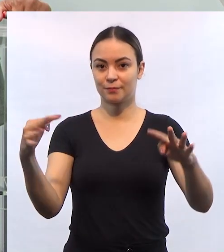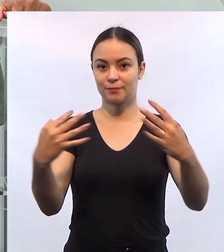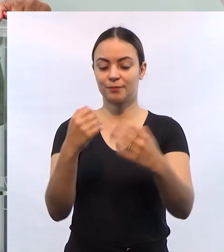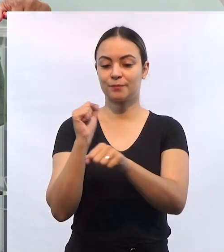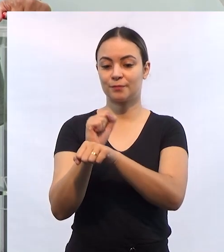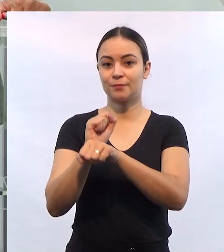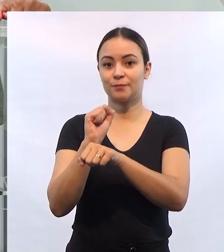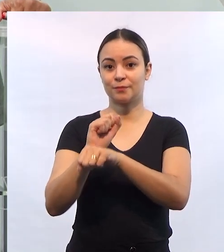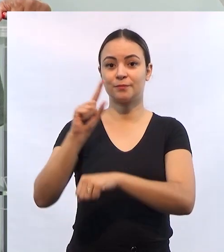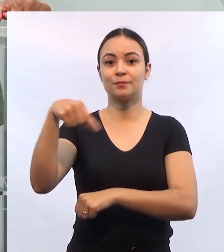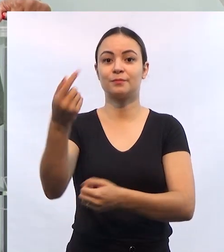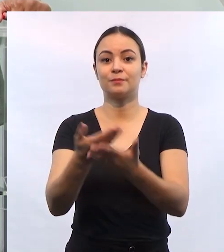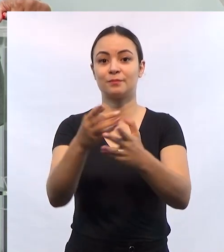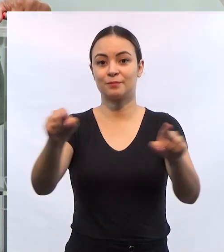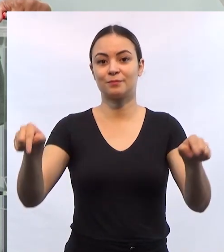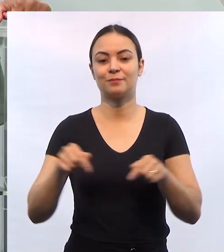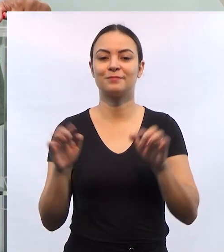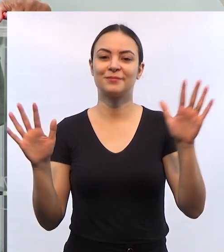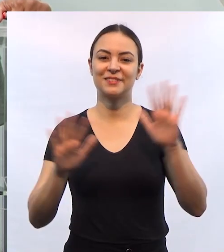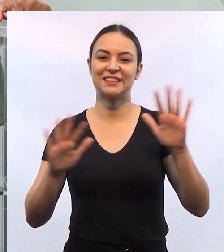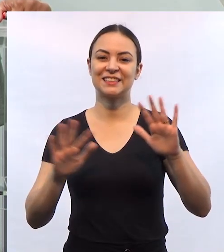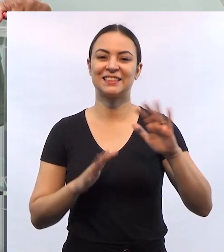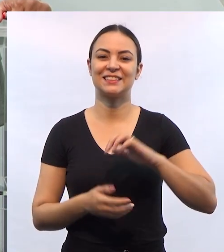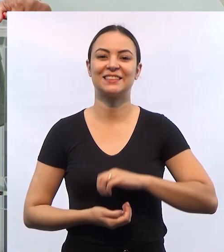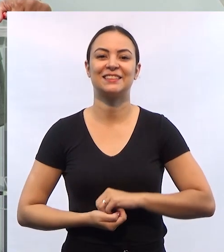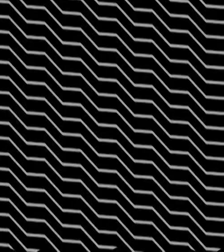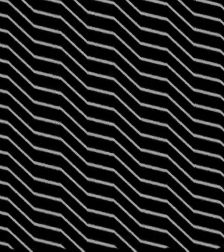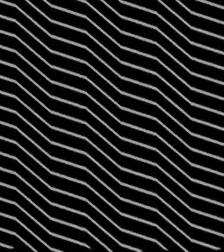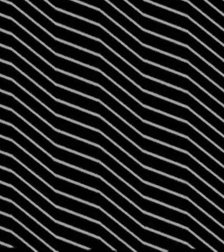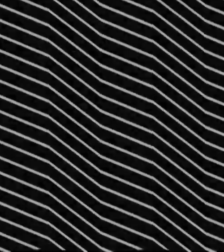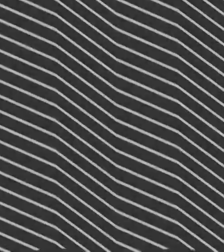tua participação de hoje, eu te aguardo na próxima unidade. Até mais.